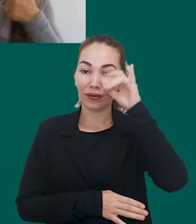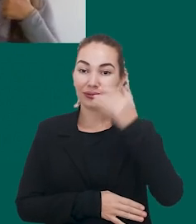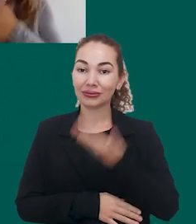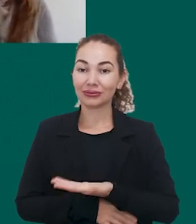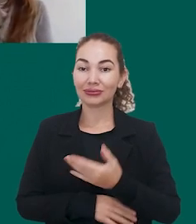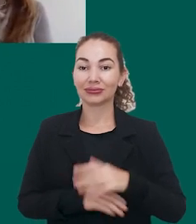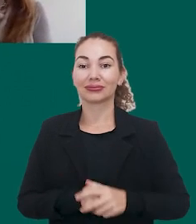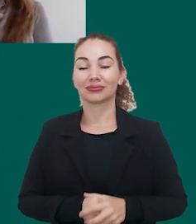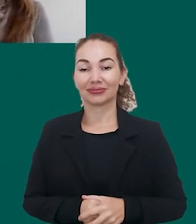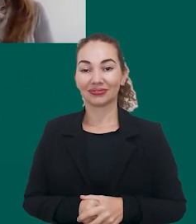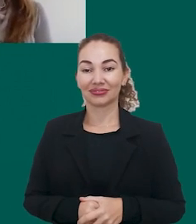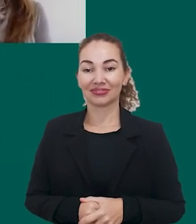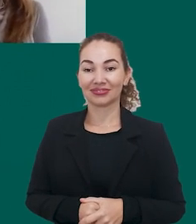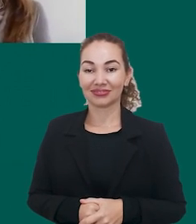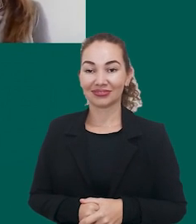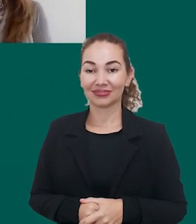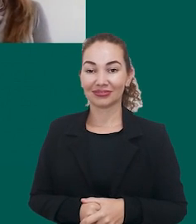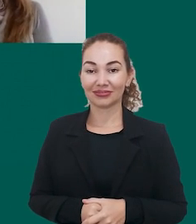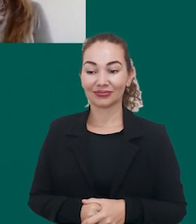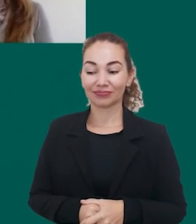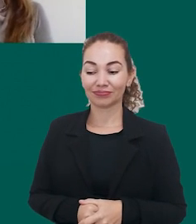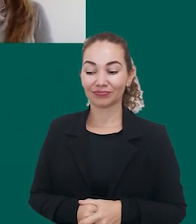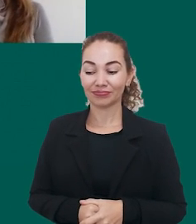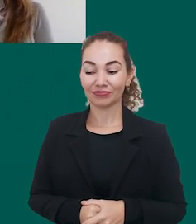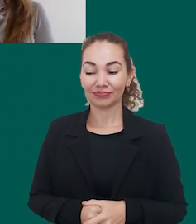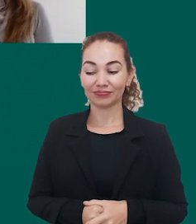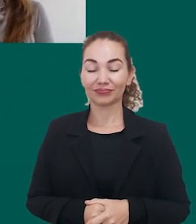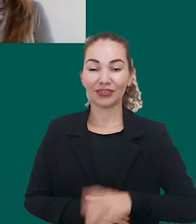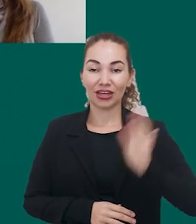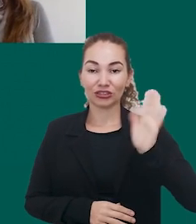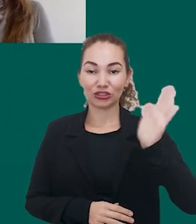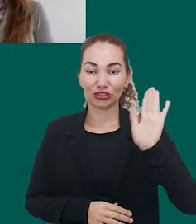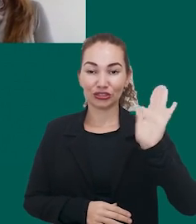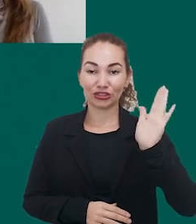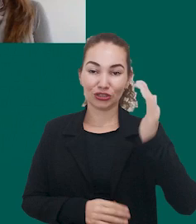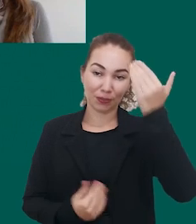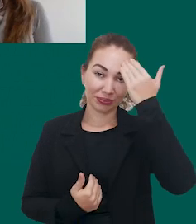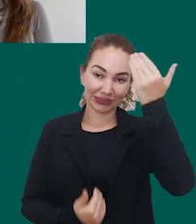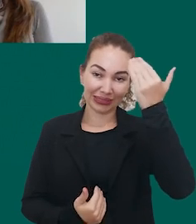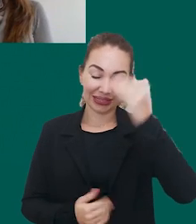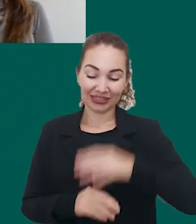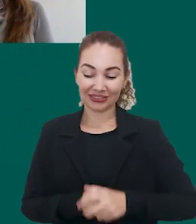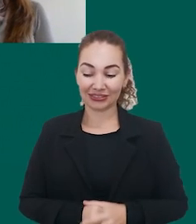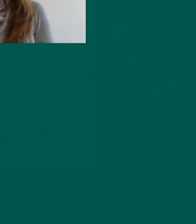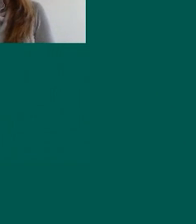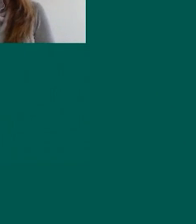pode deixar. Foi um prazer encontrar vocês por lá. Tchau, tchau, pessoal. Obrigado, viu?